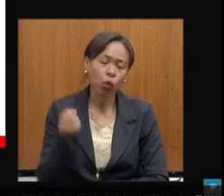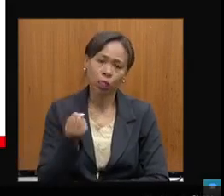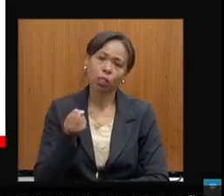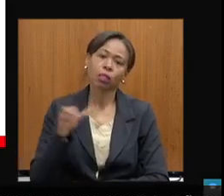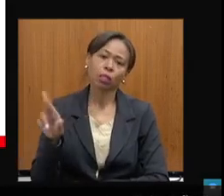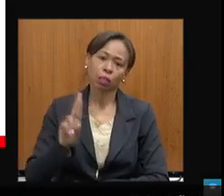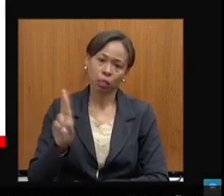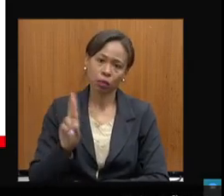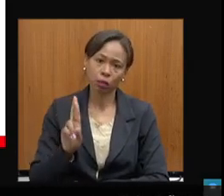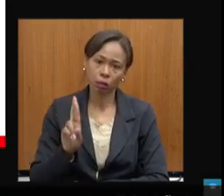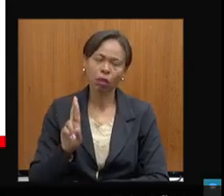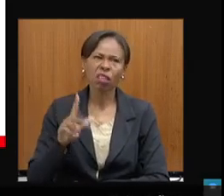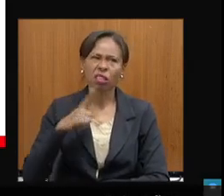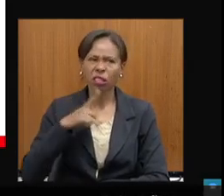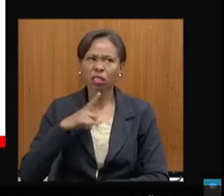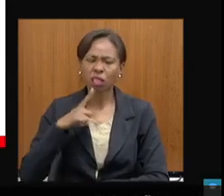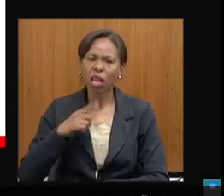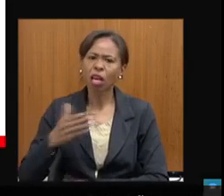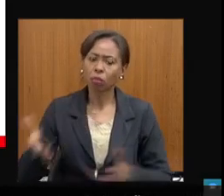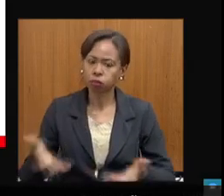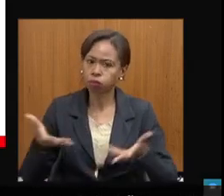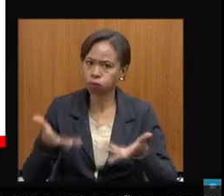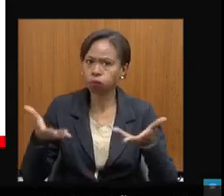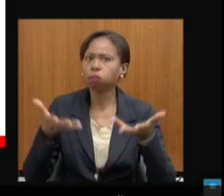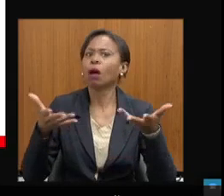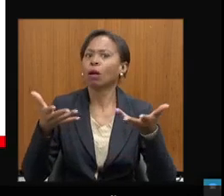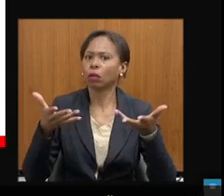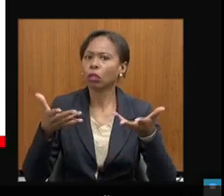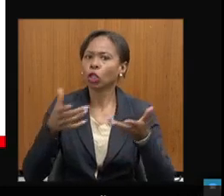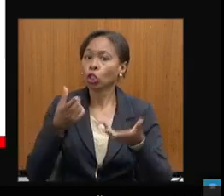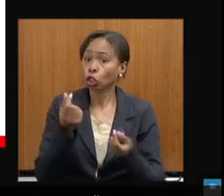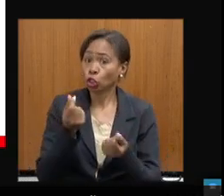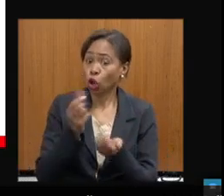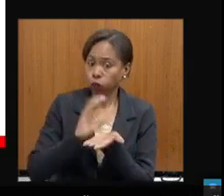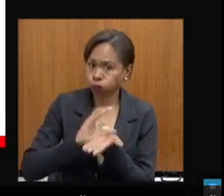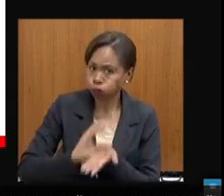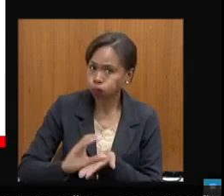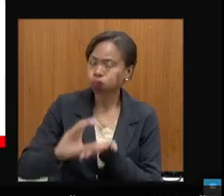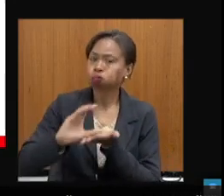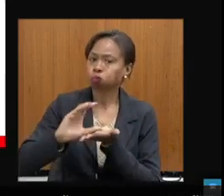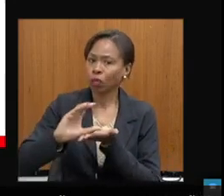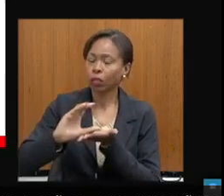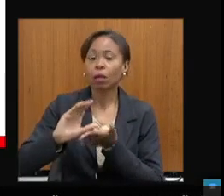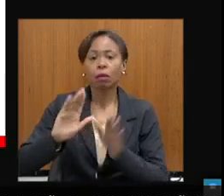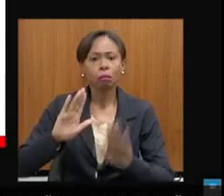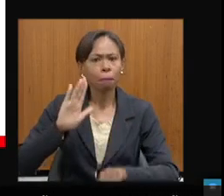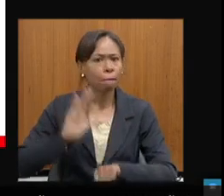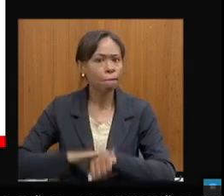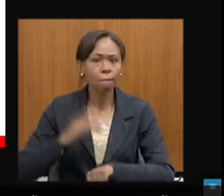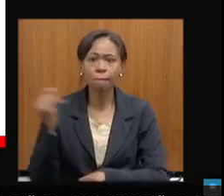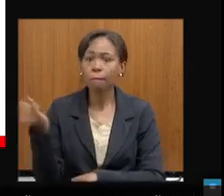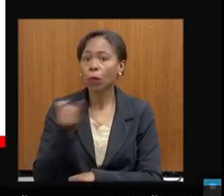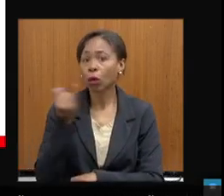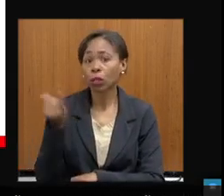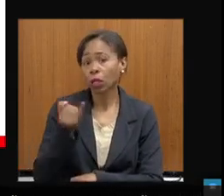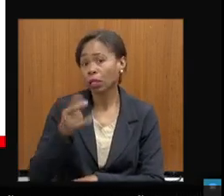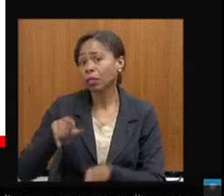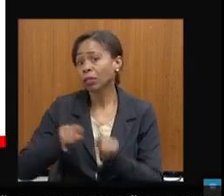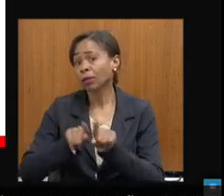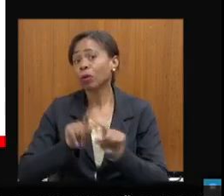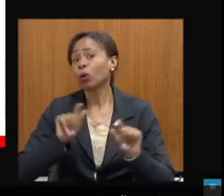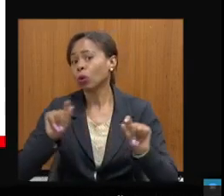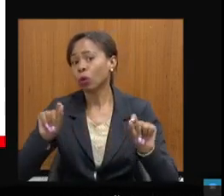quântico aí na na atração de investimentos e o mais importante né pela TAM e pode atrair